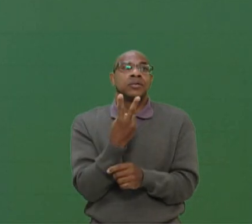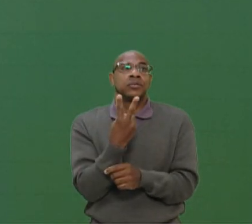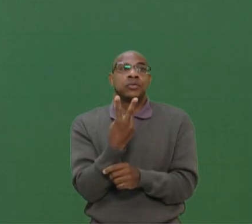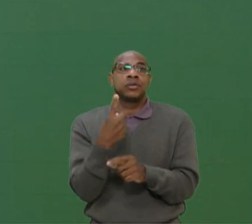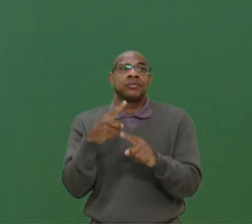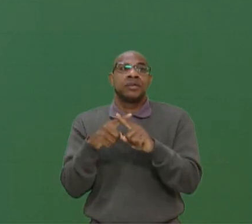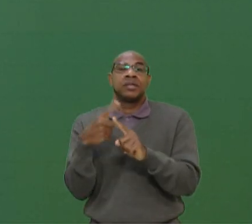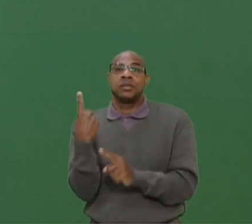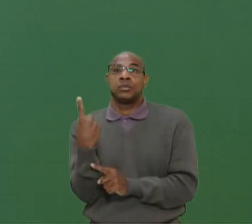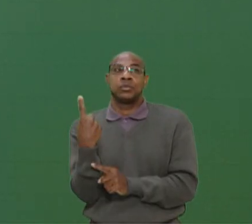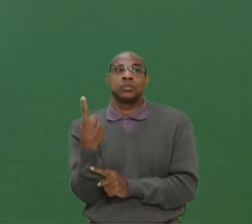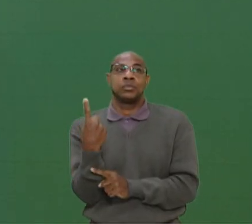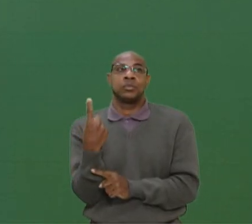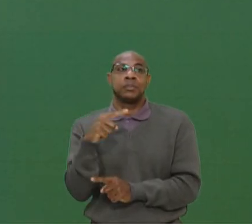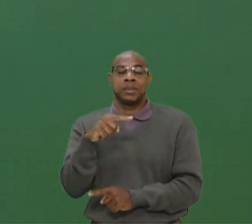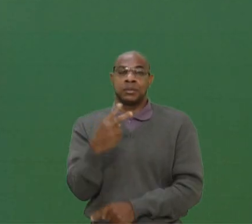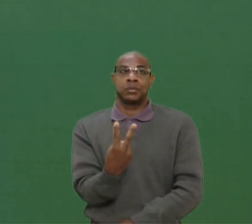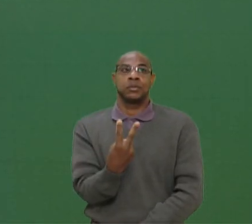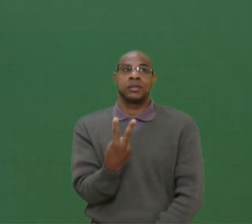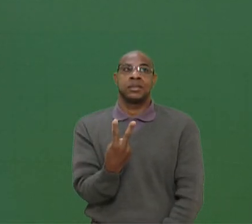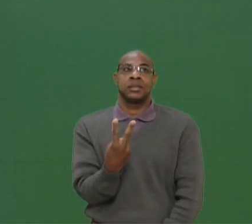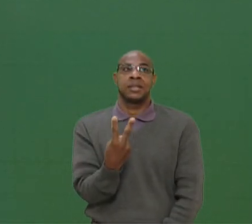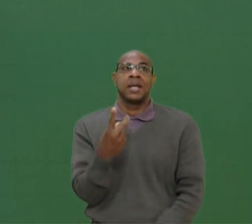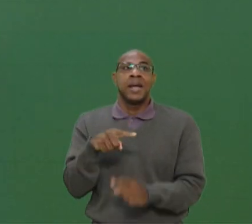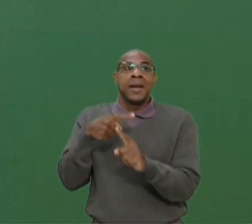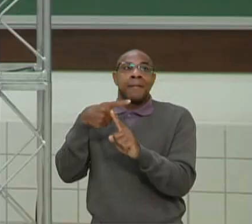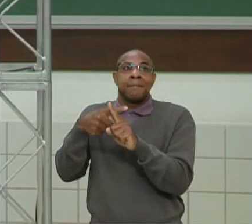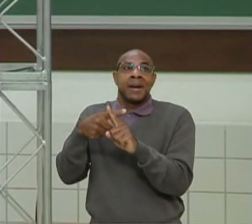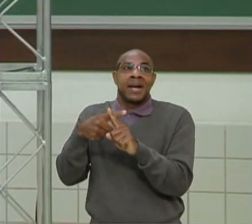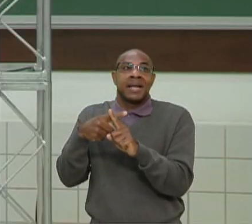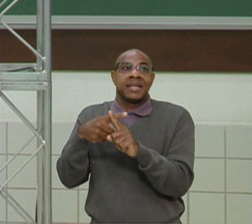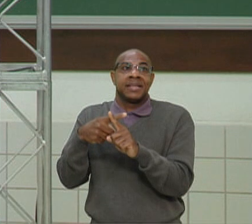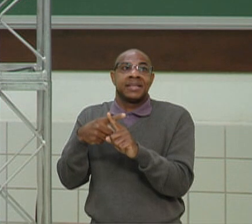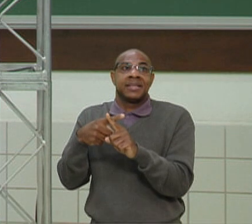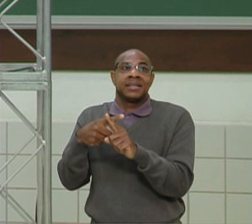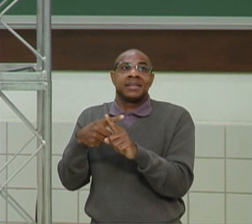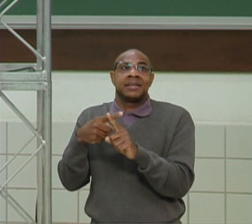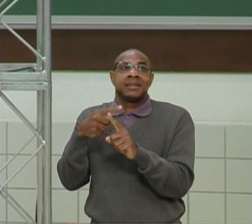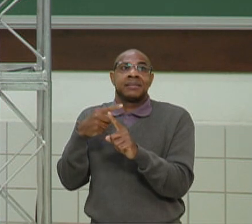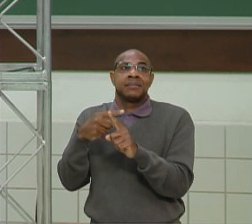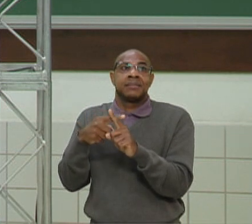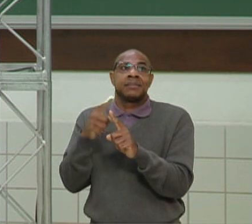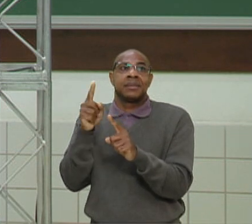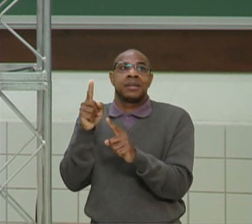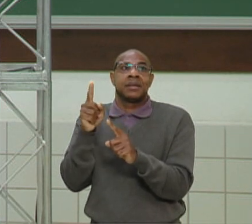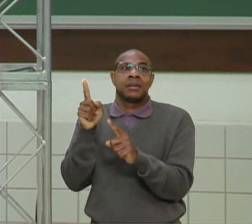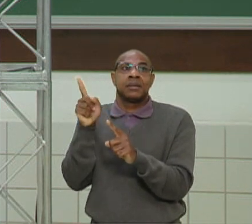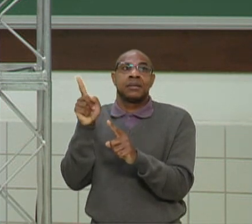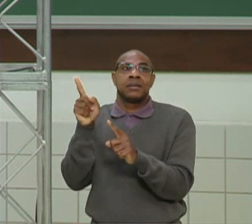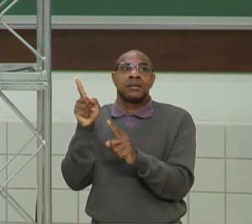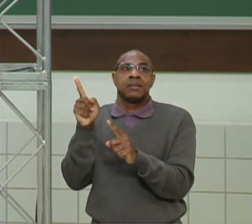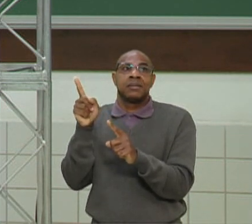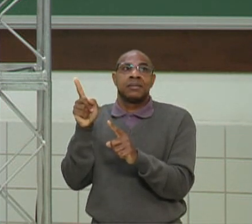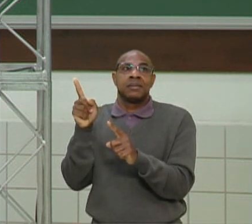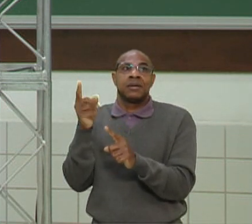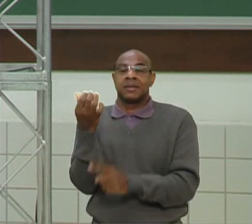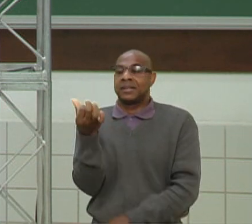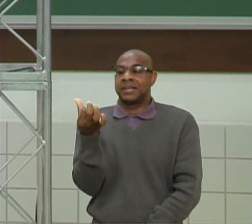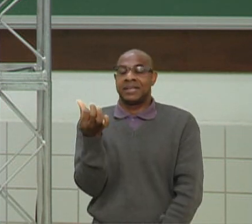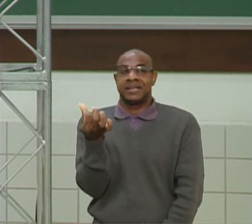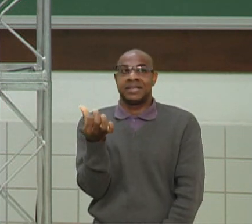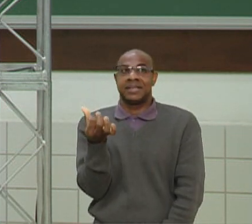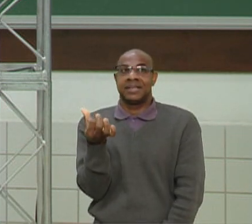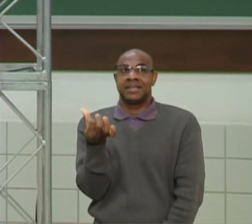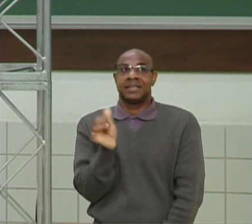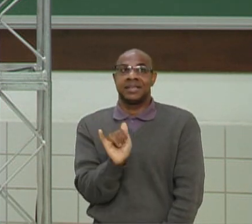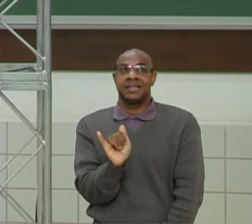vezes menos 1, menos 2. Mais vezes menos, menos. 2 vezes 3, 6i.